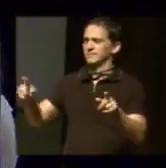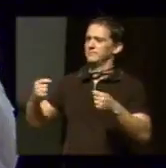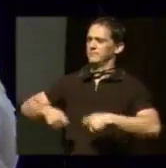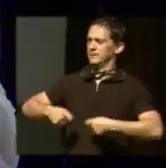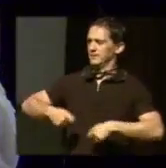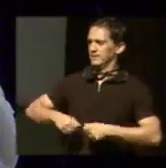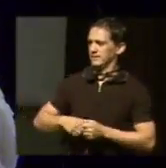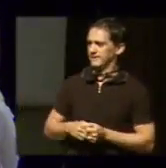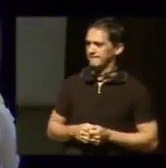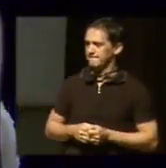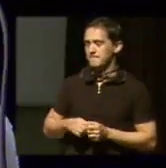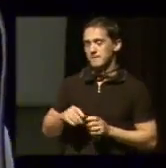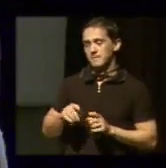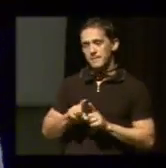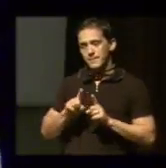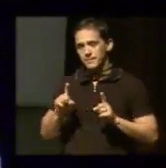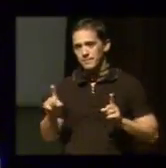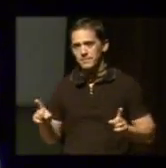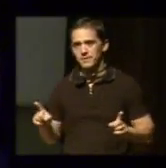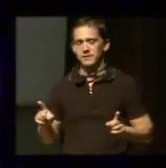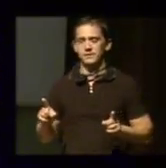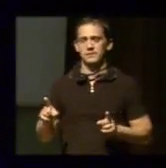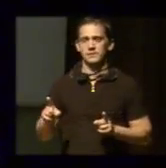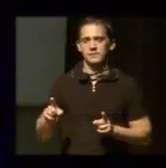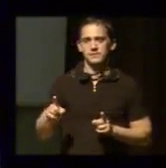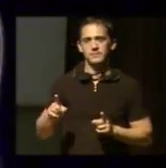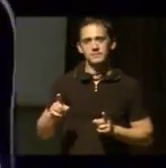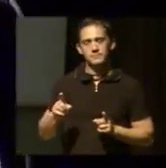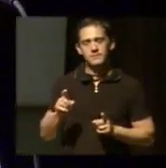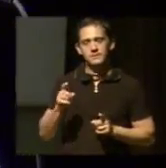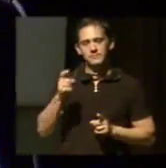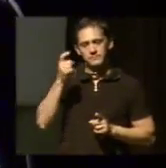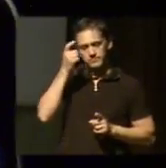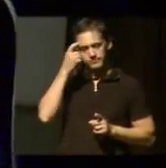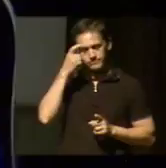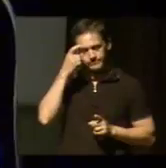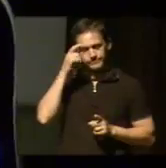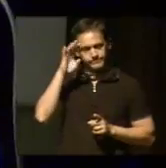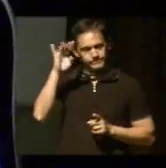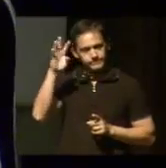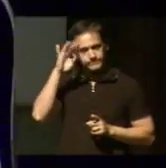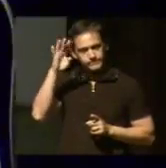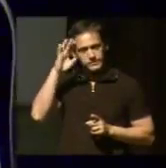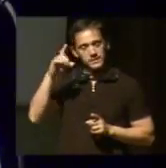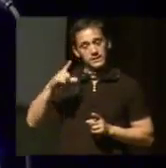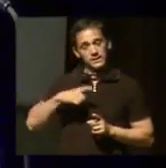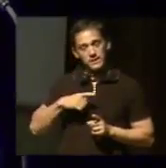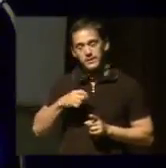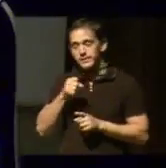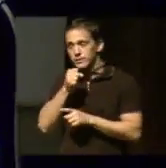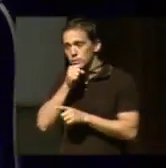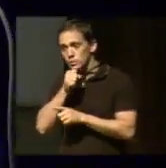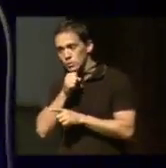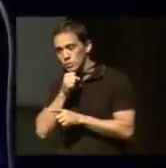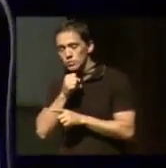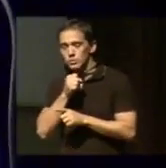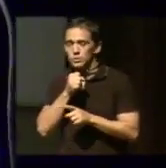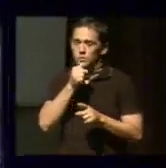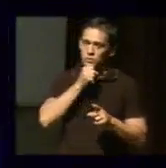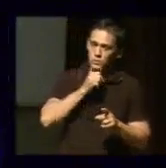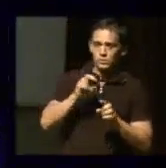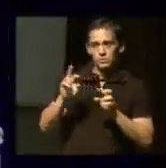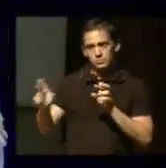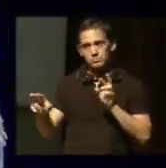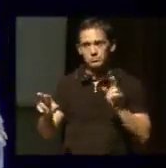lado, a gente também tem que considerar que existem velhices e velhices, né? E que quando a gente